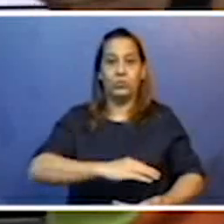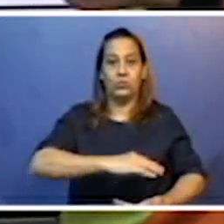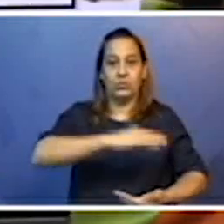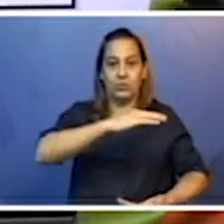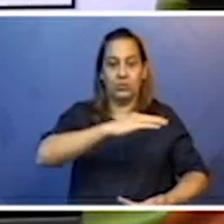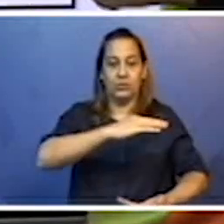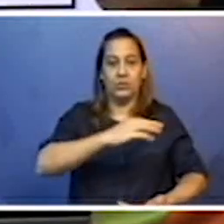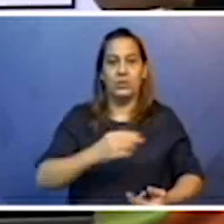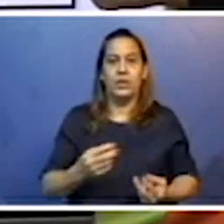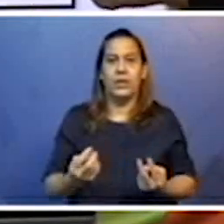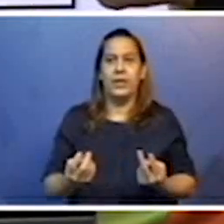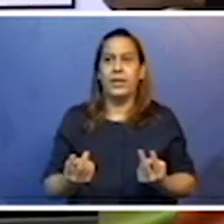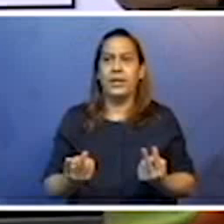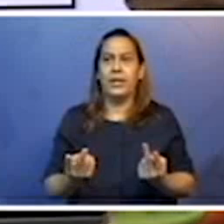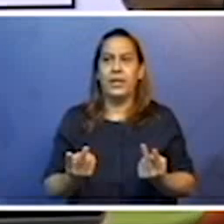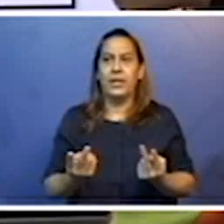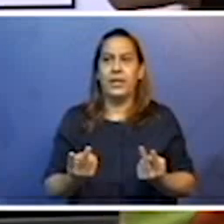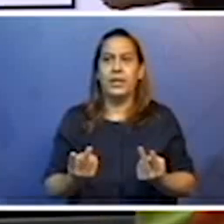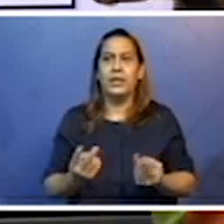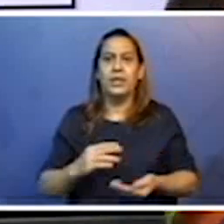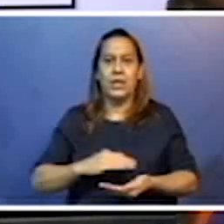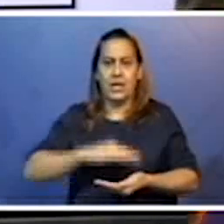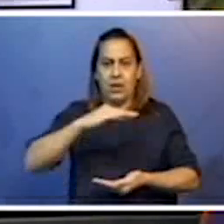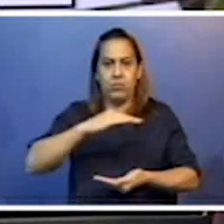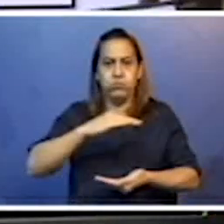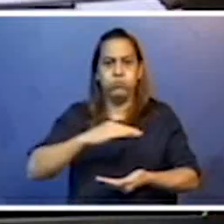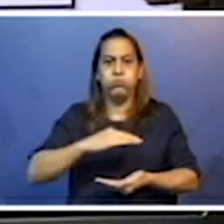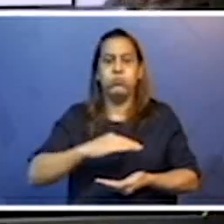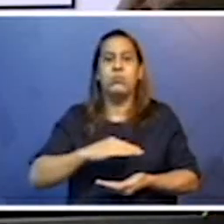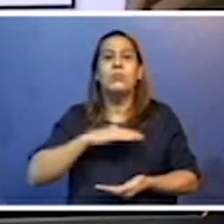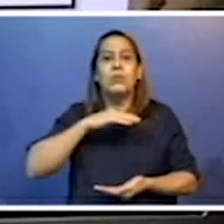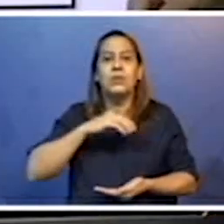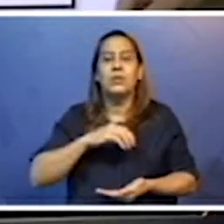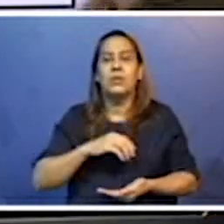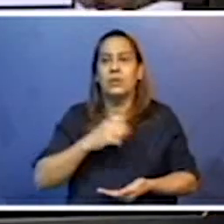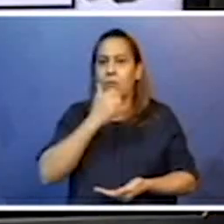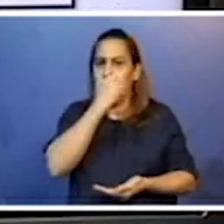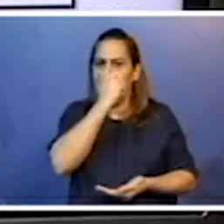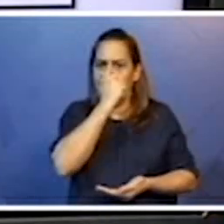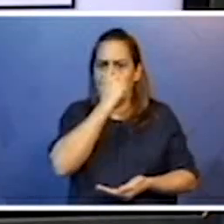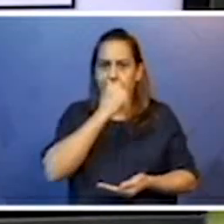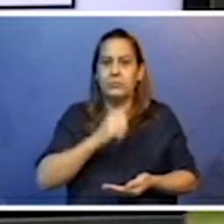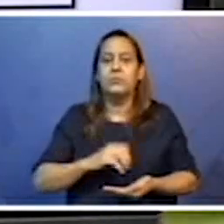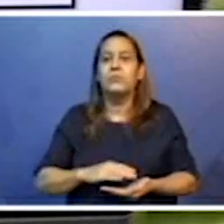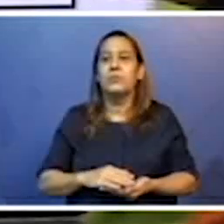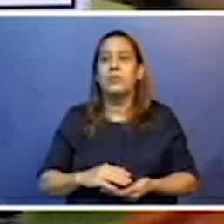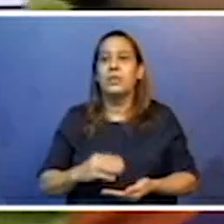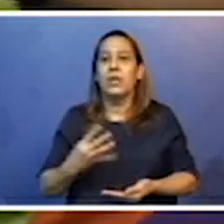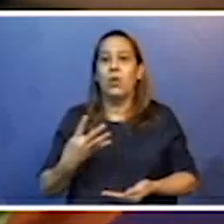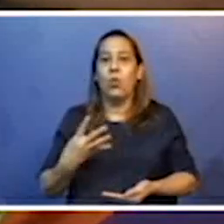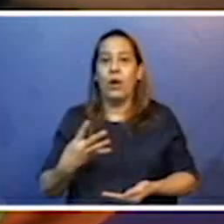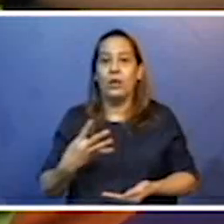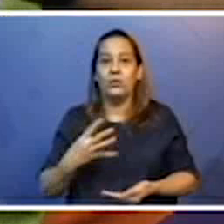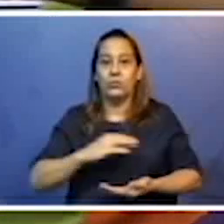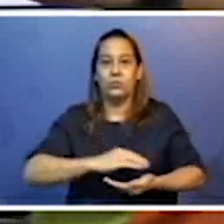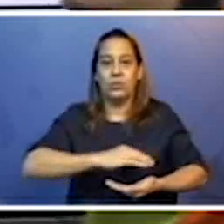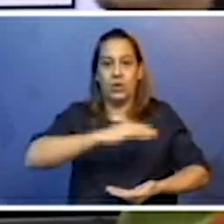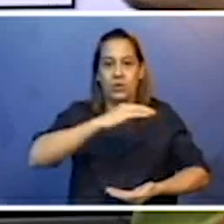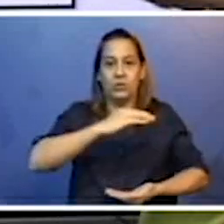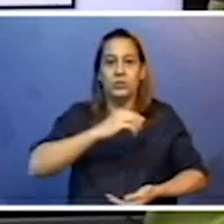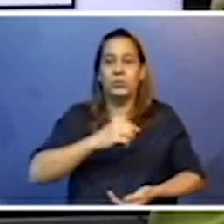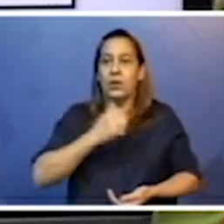4 recipientes com a mesma capacidade, que chamaremos de recipiente A, e 4 recipientes